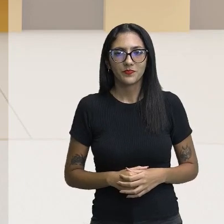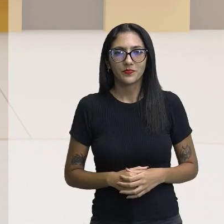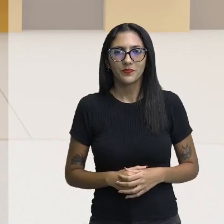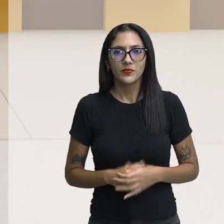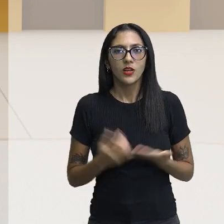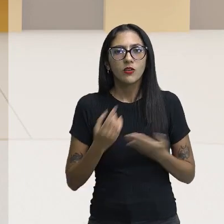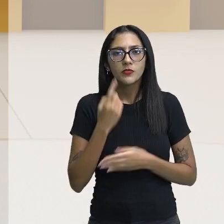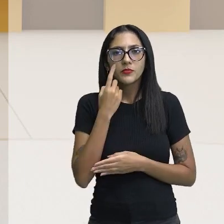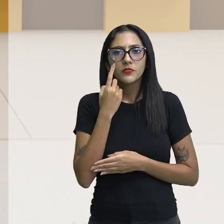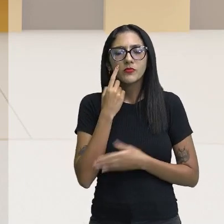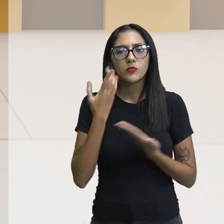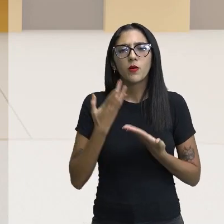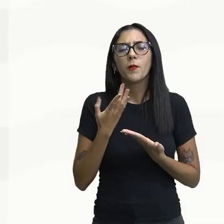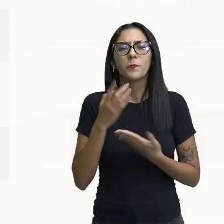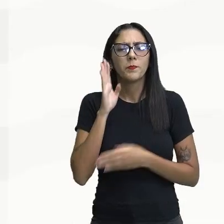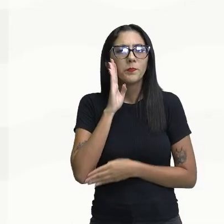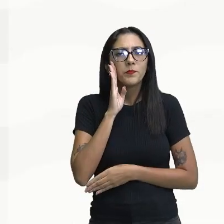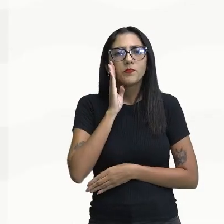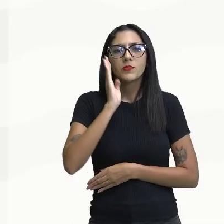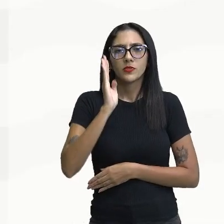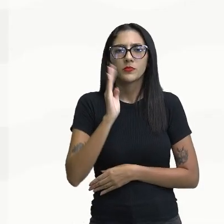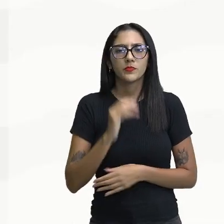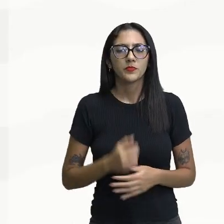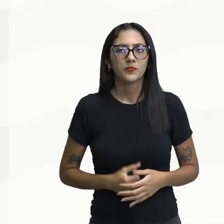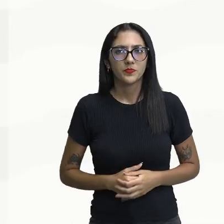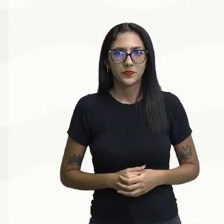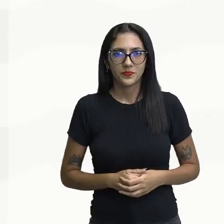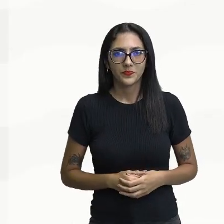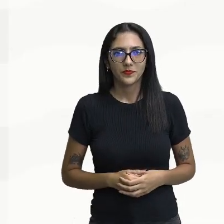questão disparadora. Vamos ver na nossa cartela.